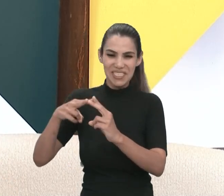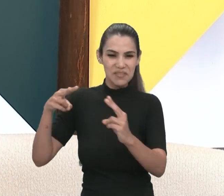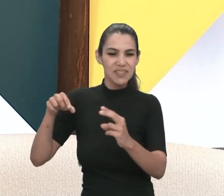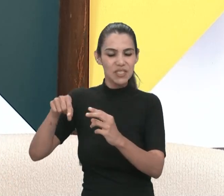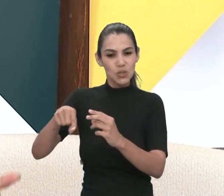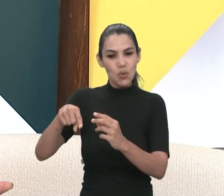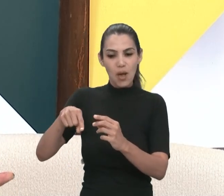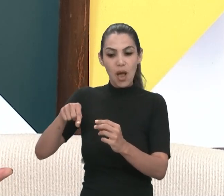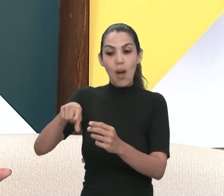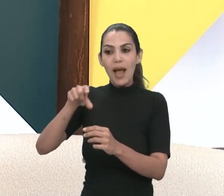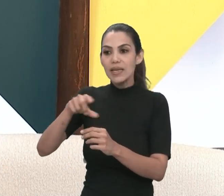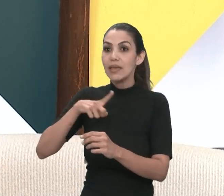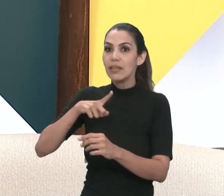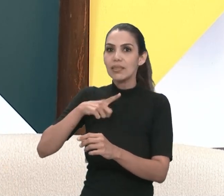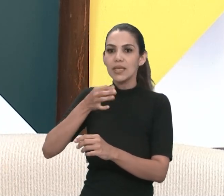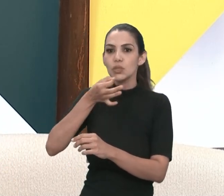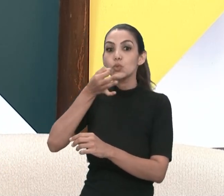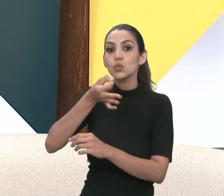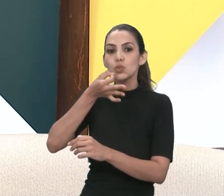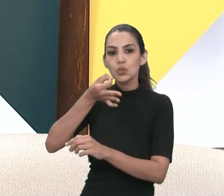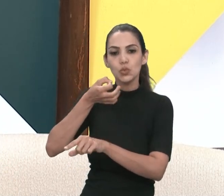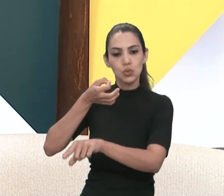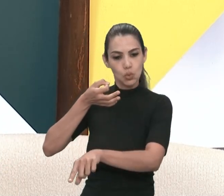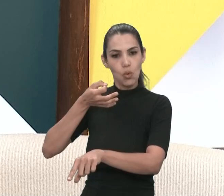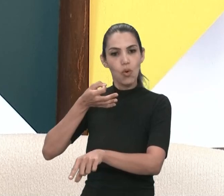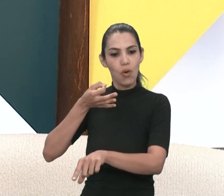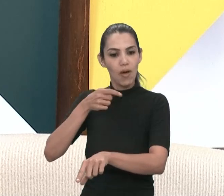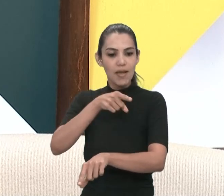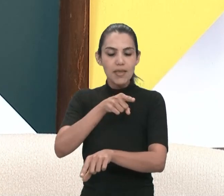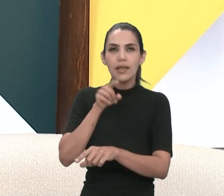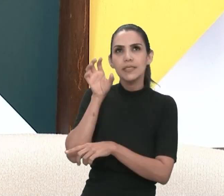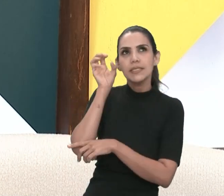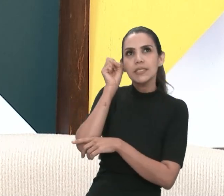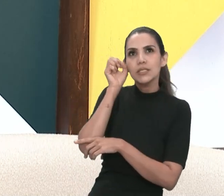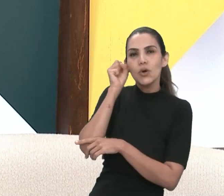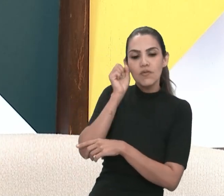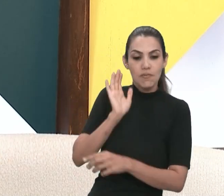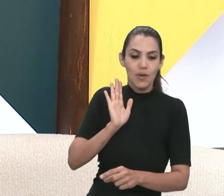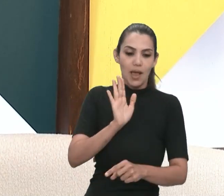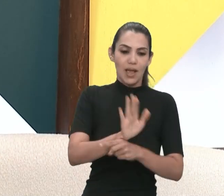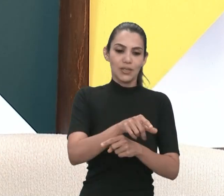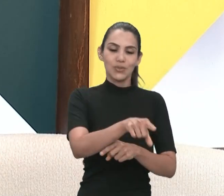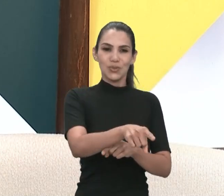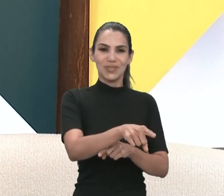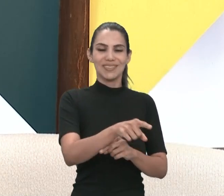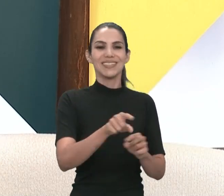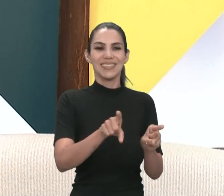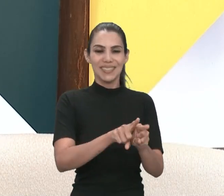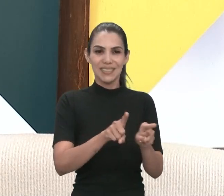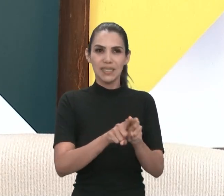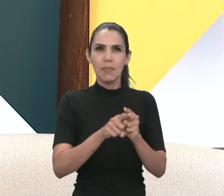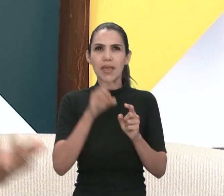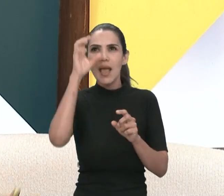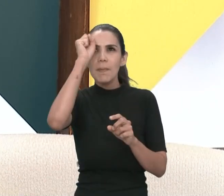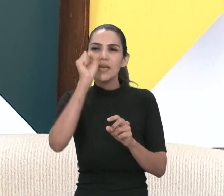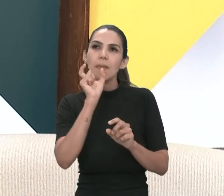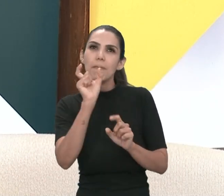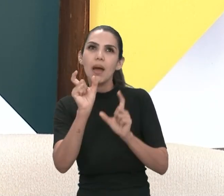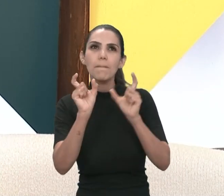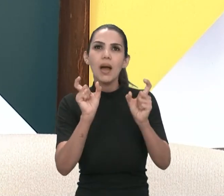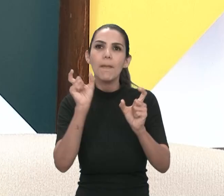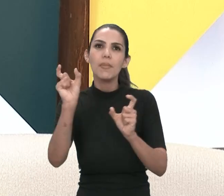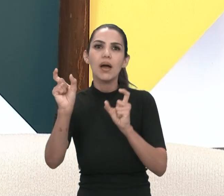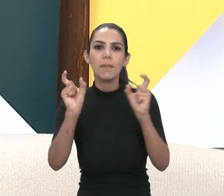né? São todos interessantes, mas a gente preza muito pelo contato com o livro físico, de ter aberta